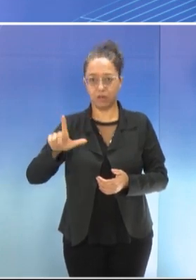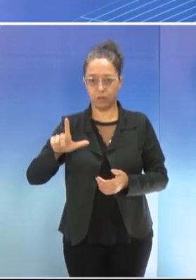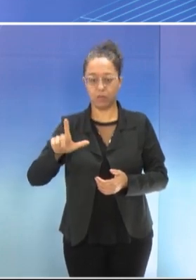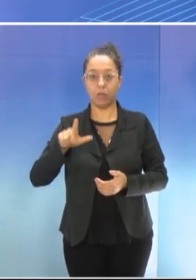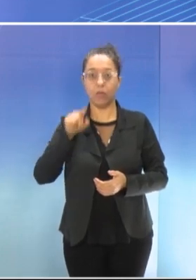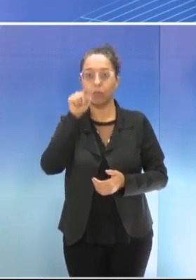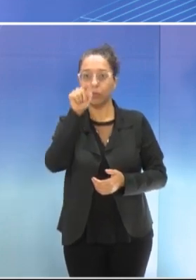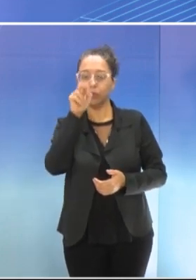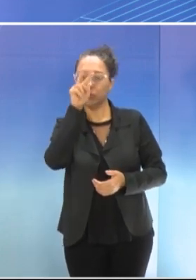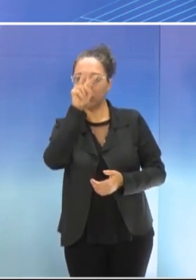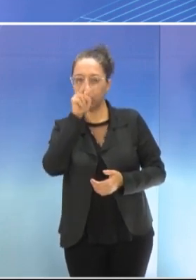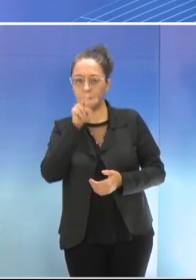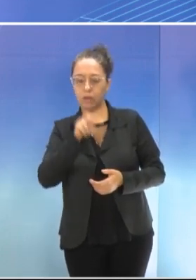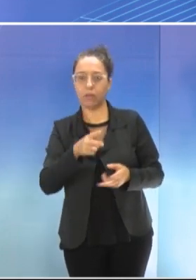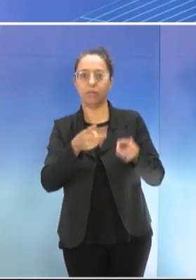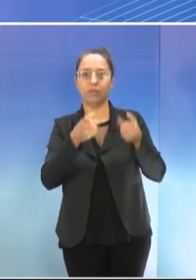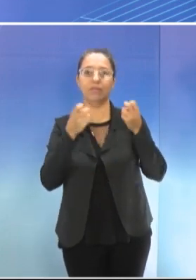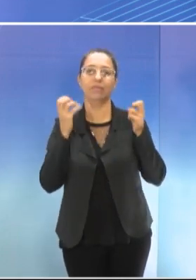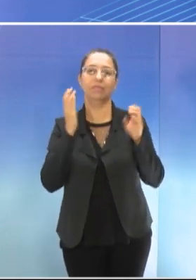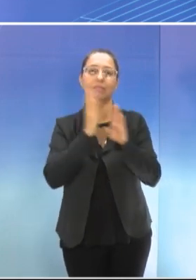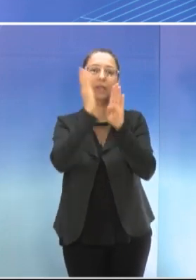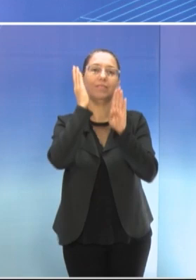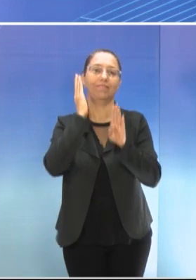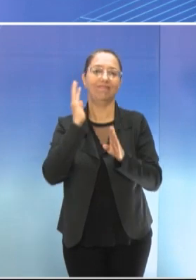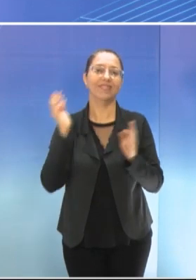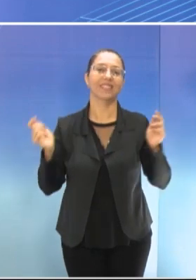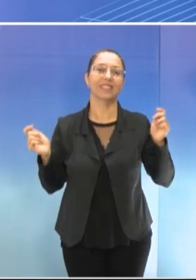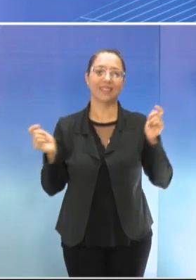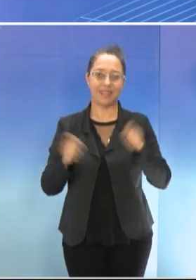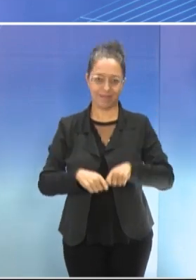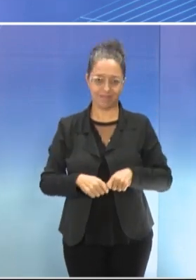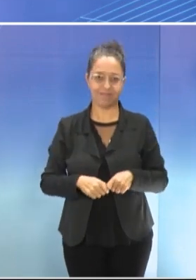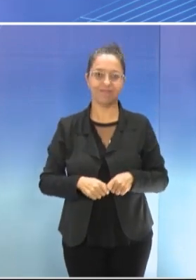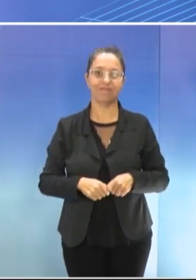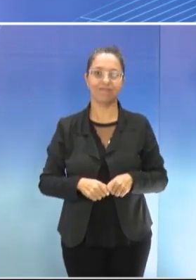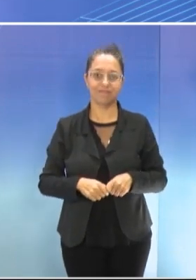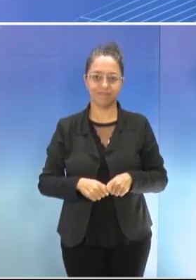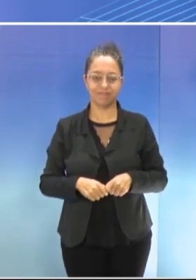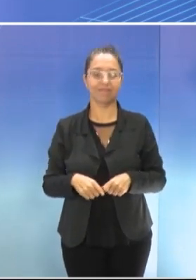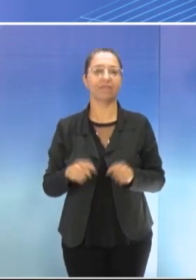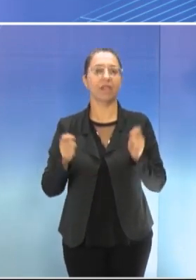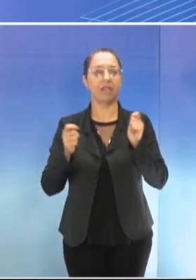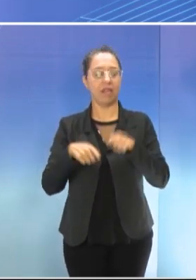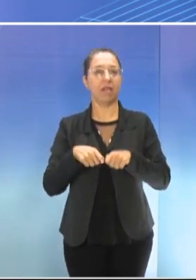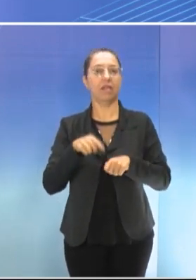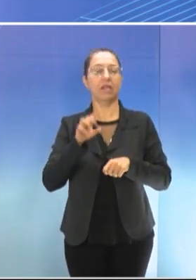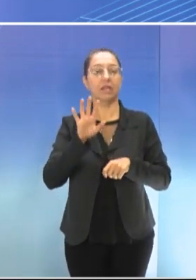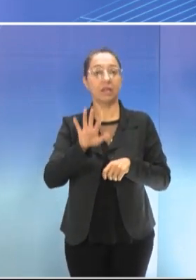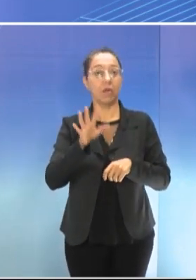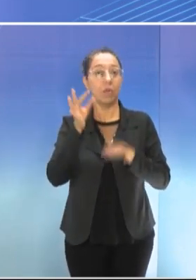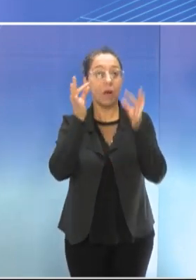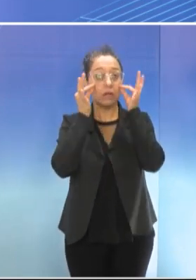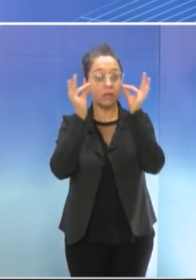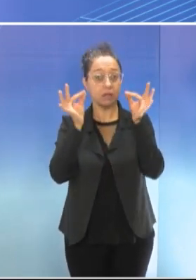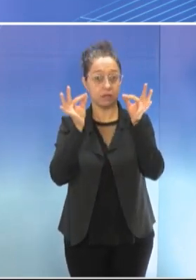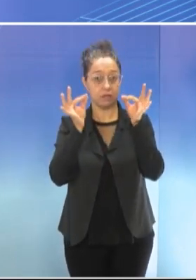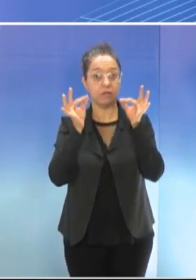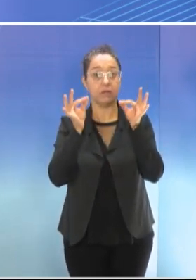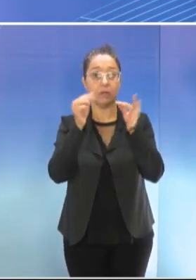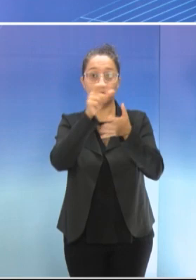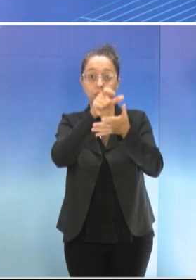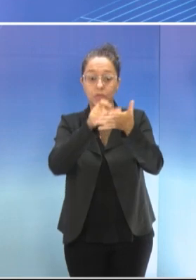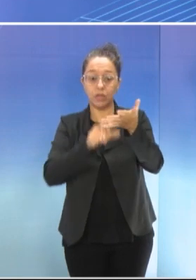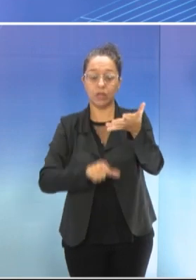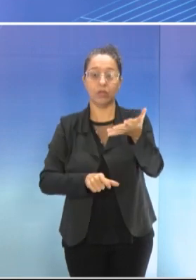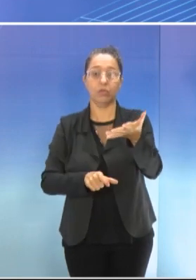esse texto, você consegue resolver a questão, mesmo não tendo estudado filosofia medieval. Então, preste muita